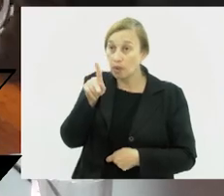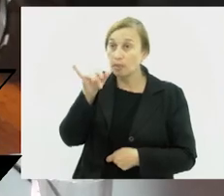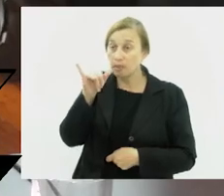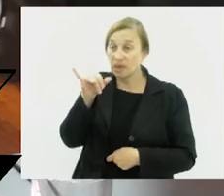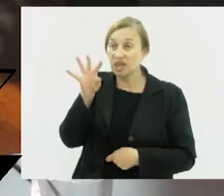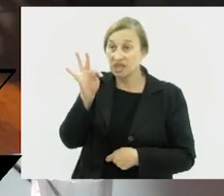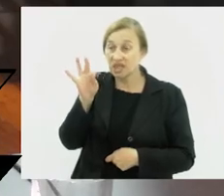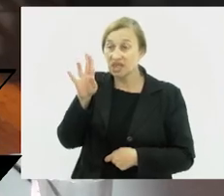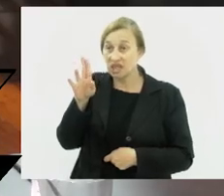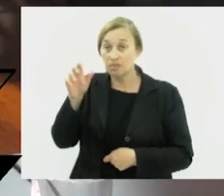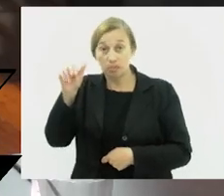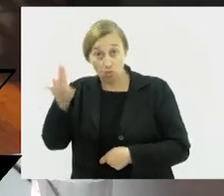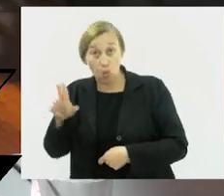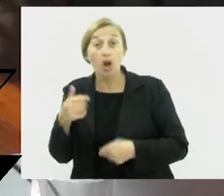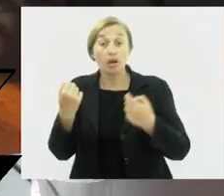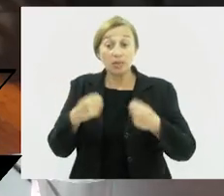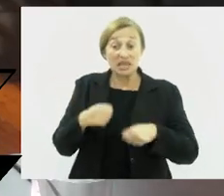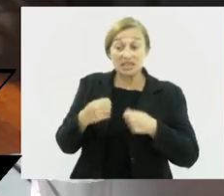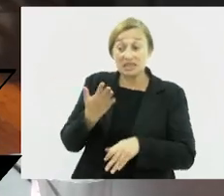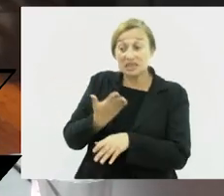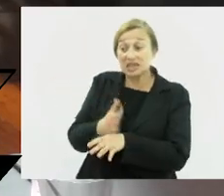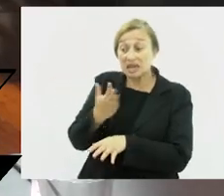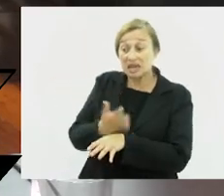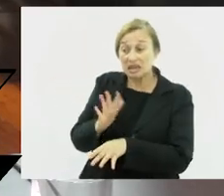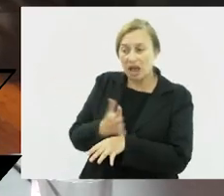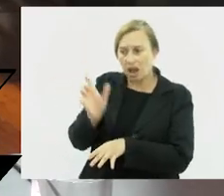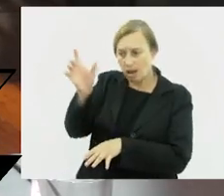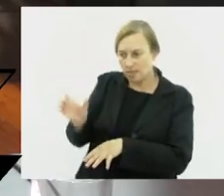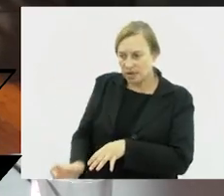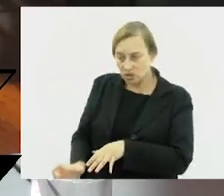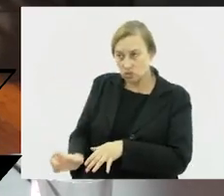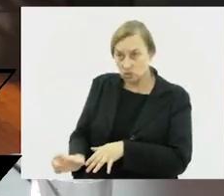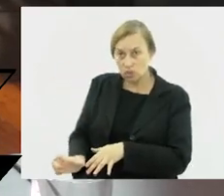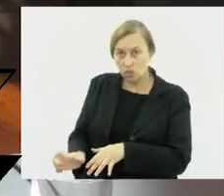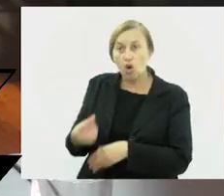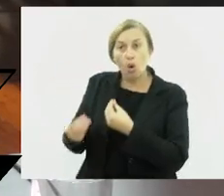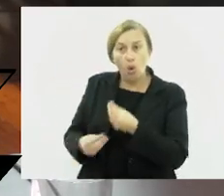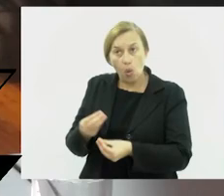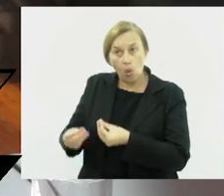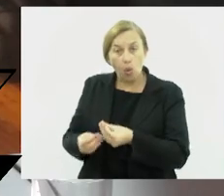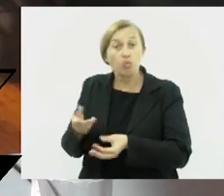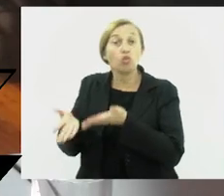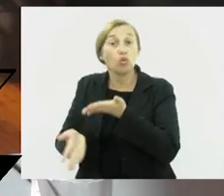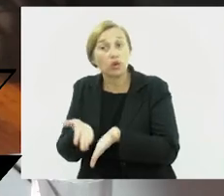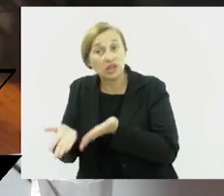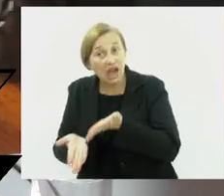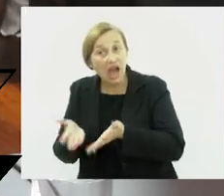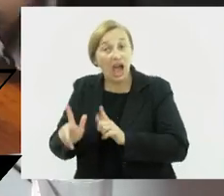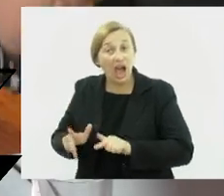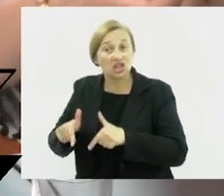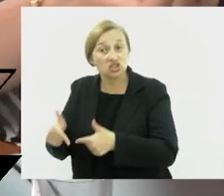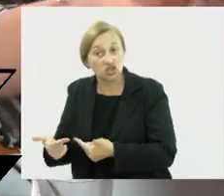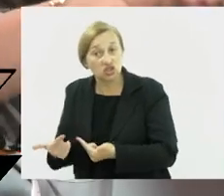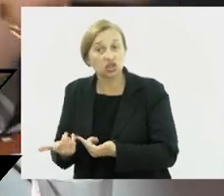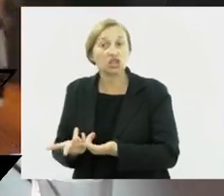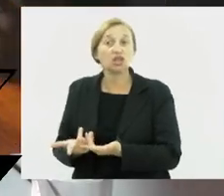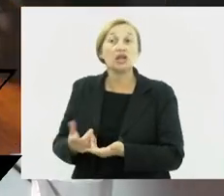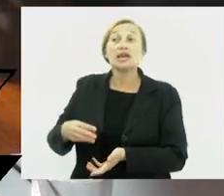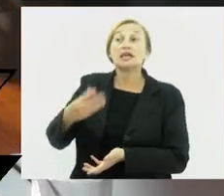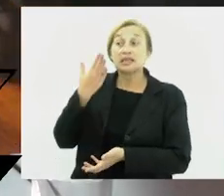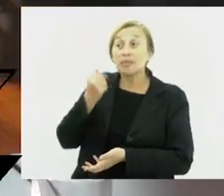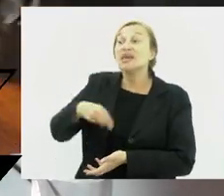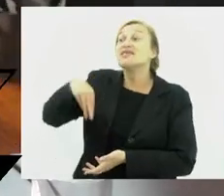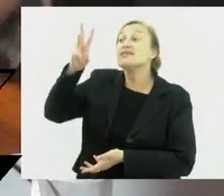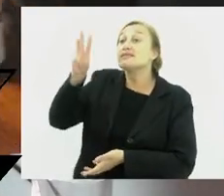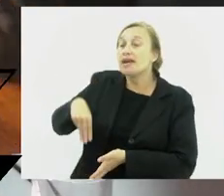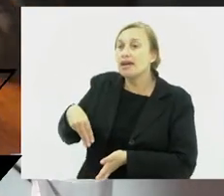que ter uma forma, a gente tem que ter, tem hoje a microchipagem, saber de quem é aquele animal e que